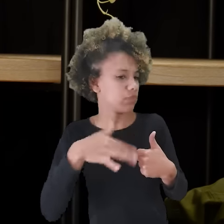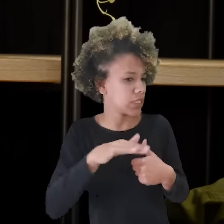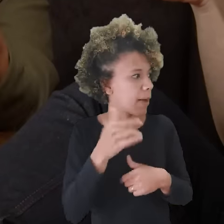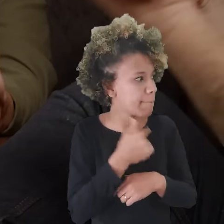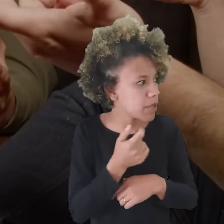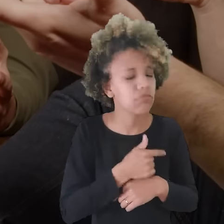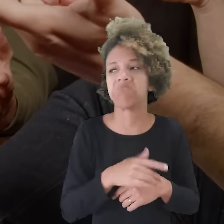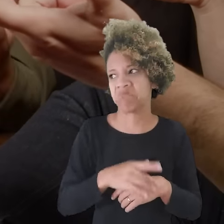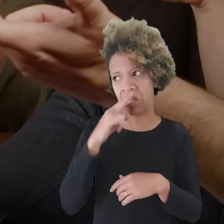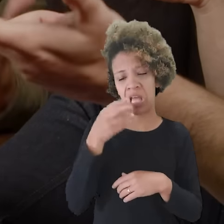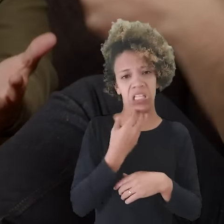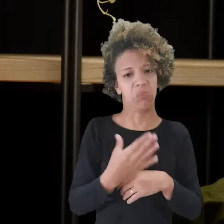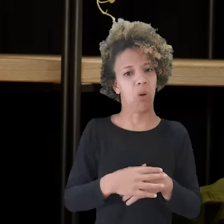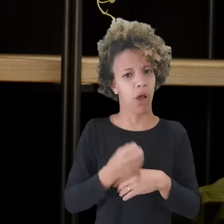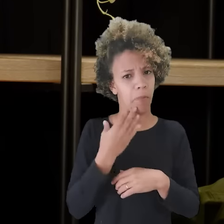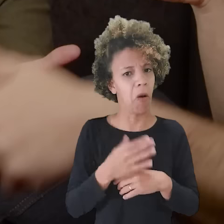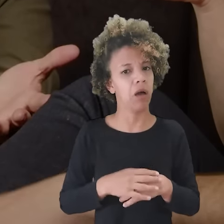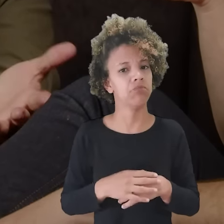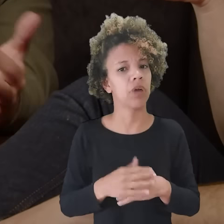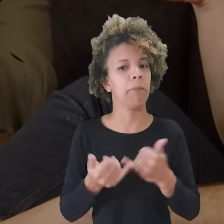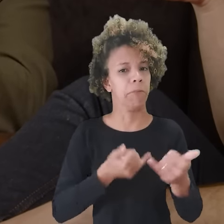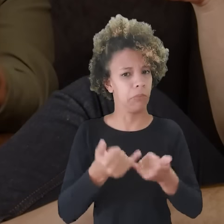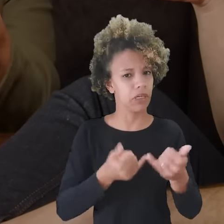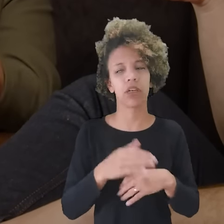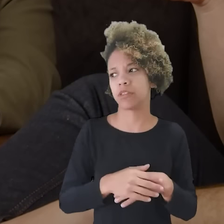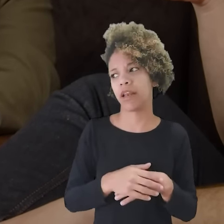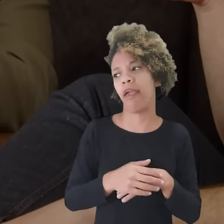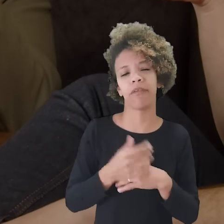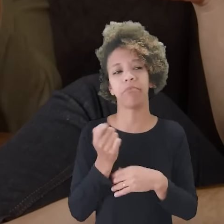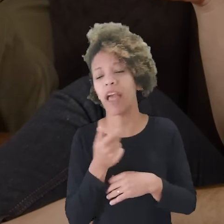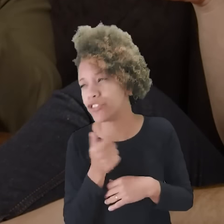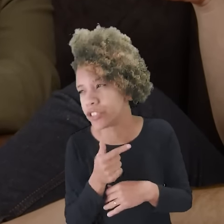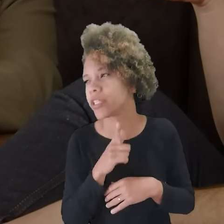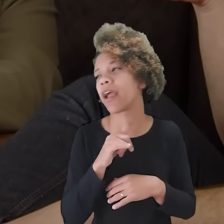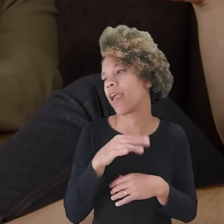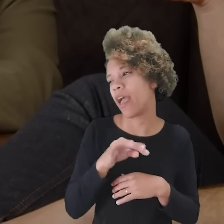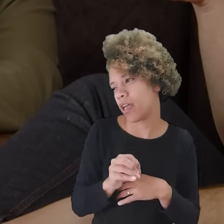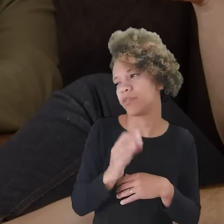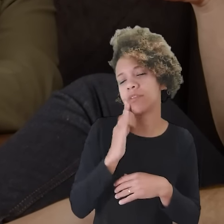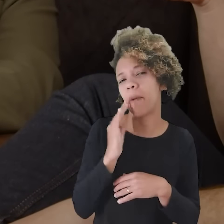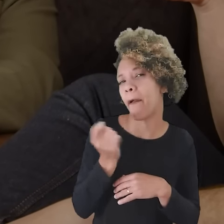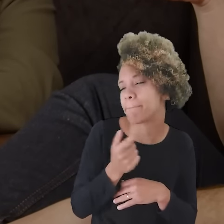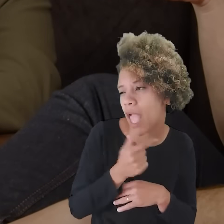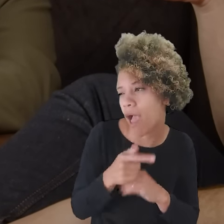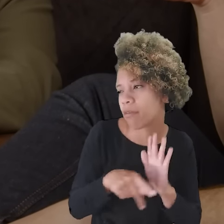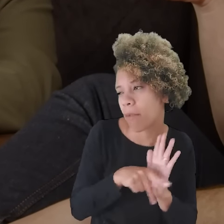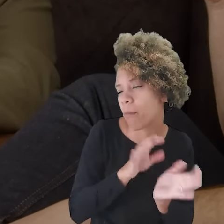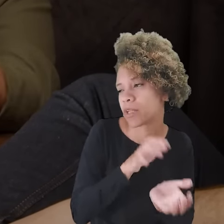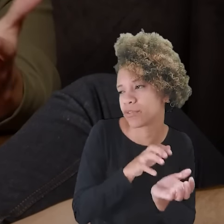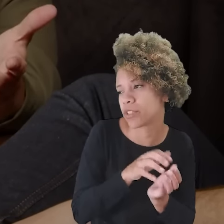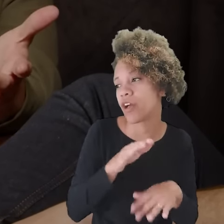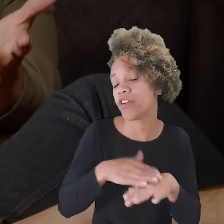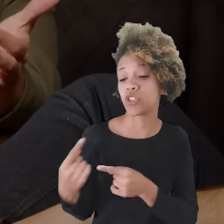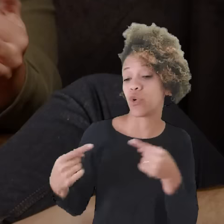leva de uma arrogância boa gente arrogância boa a gente brincando ele é muito gaiato então tipo é uma piada que o recifense faz com